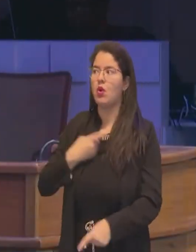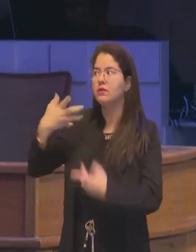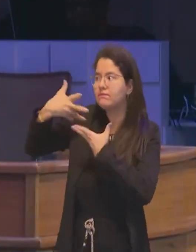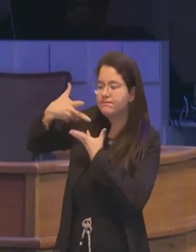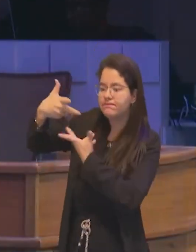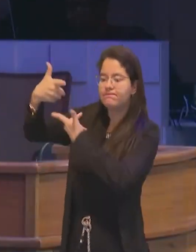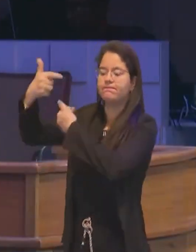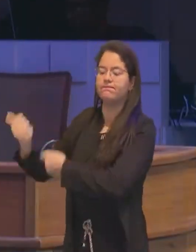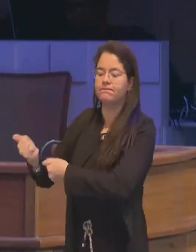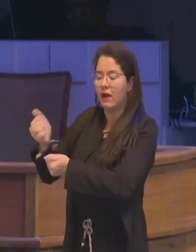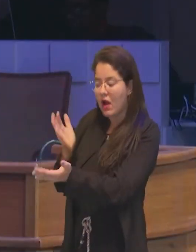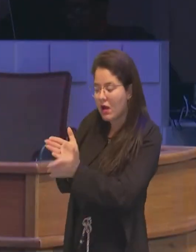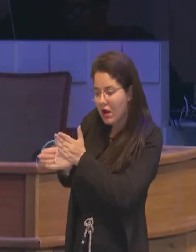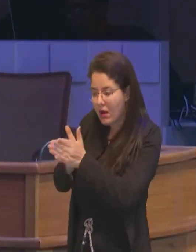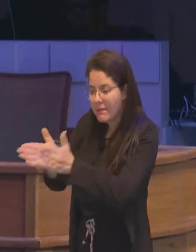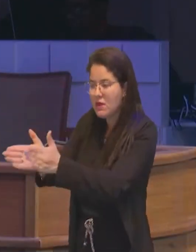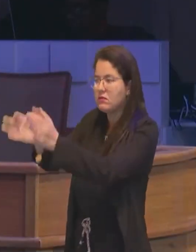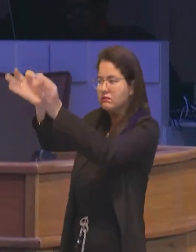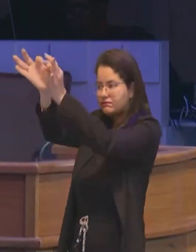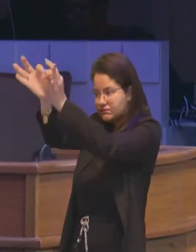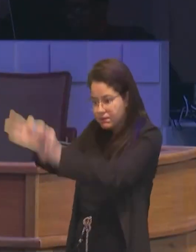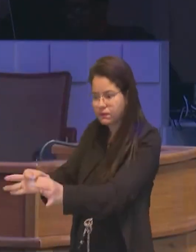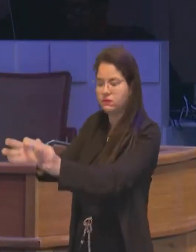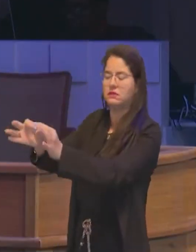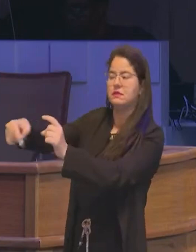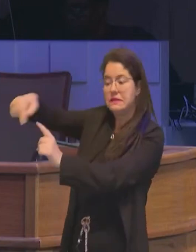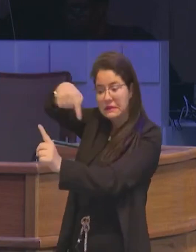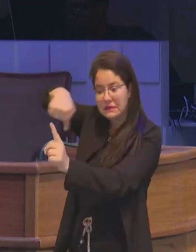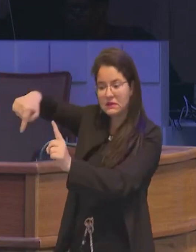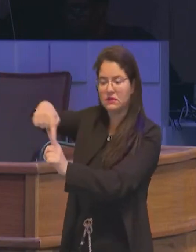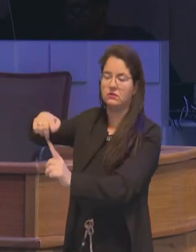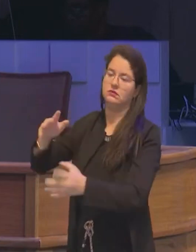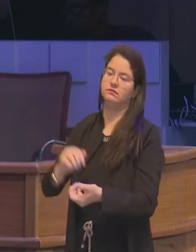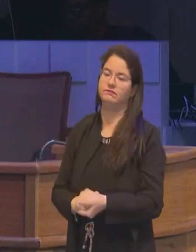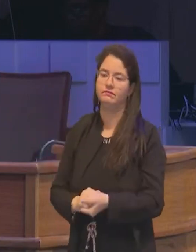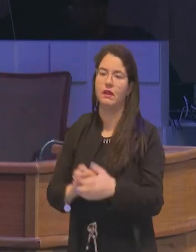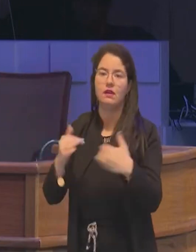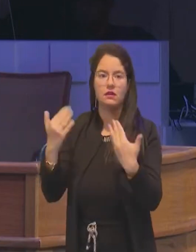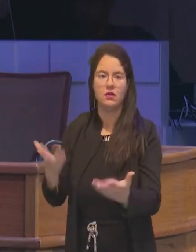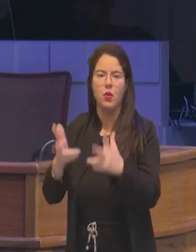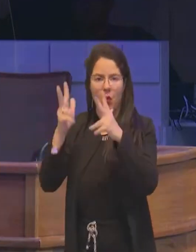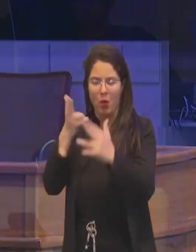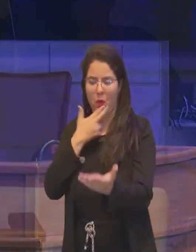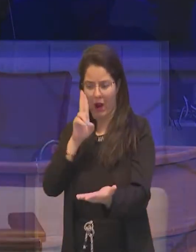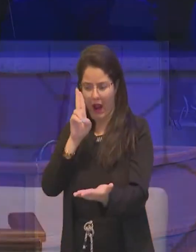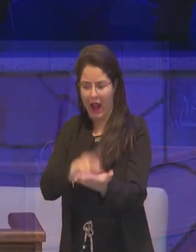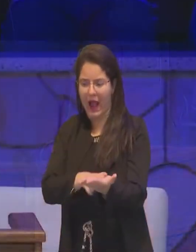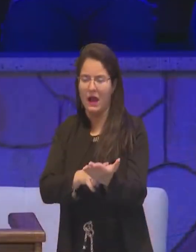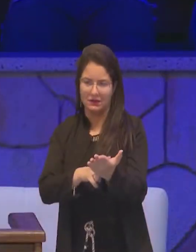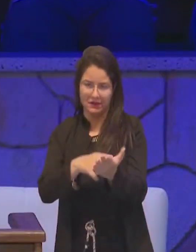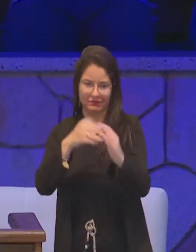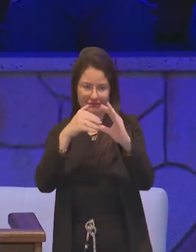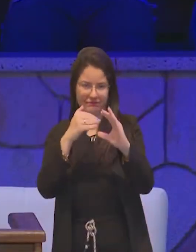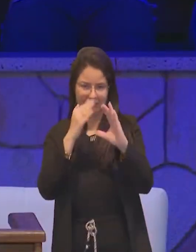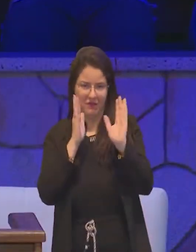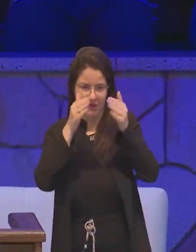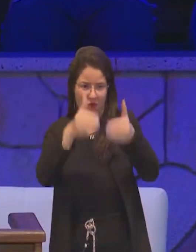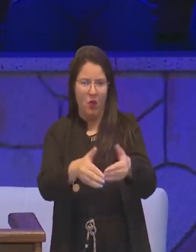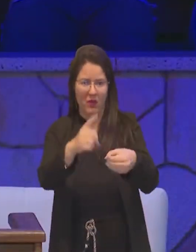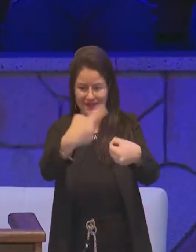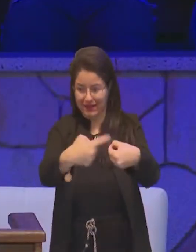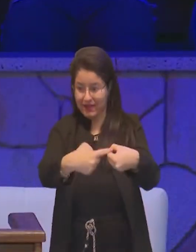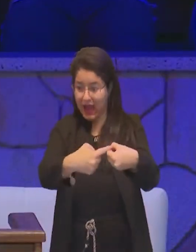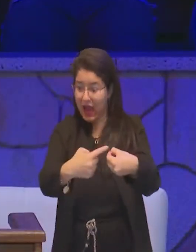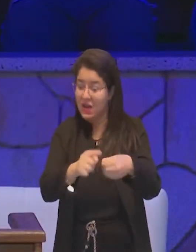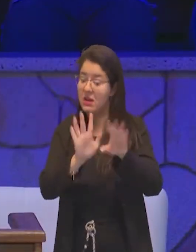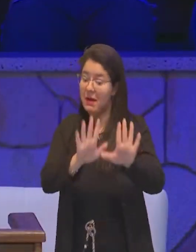à santidade. E que, portanto, a exemplo dessa carta direcionada à igreja de Éfeso, nós também possamos